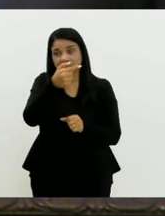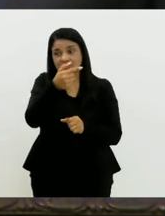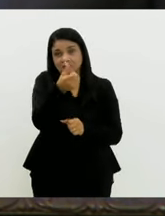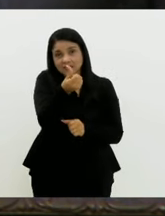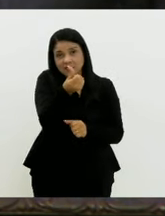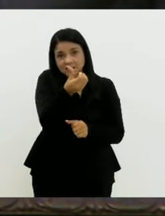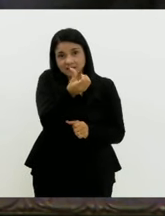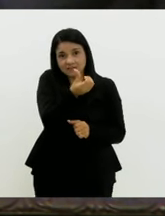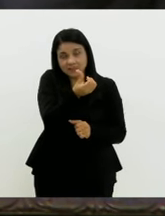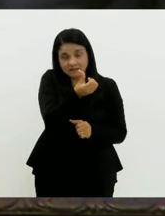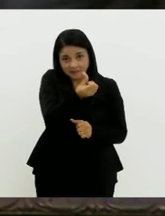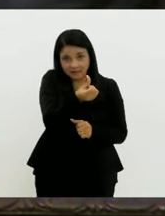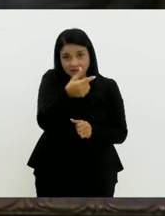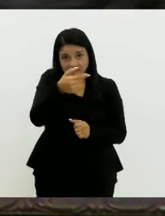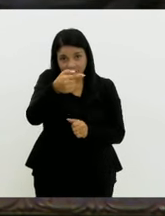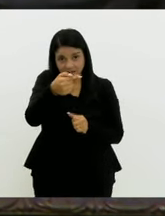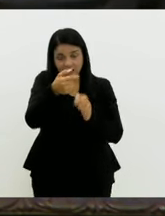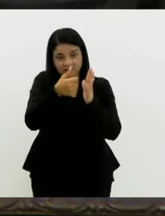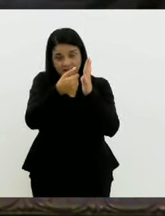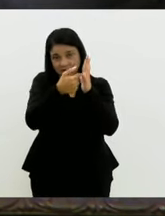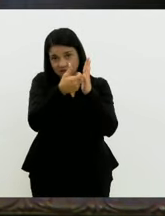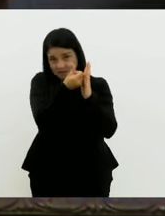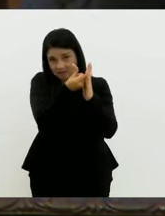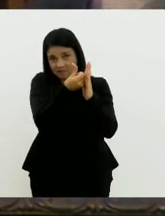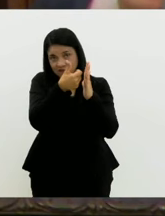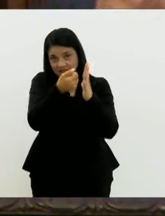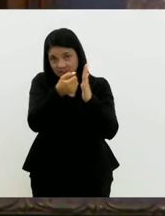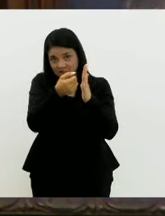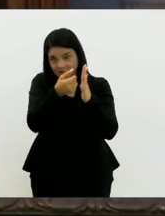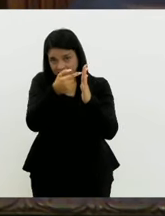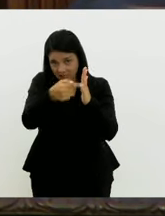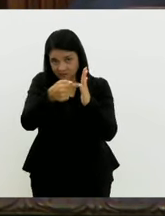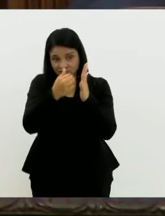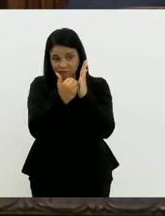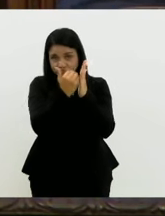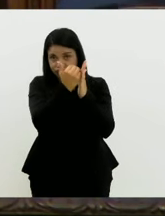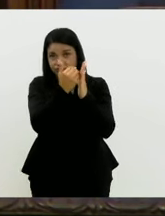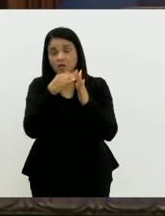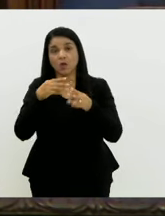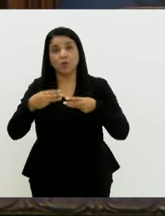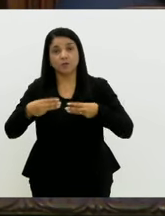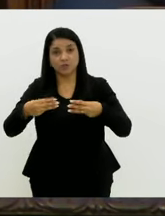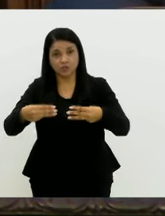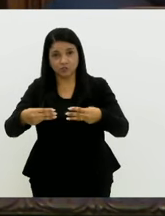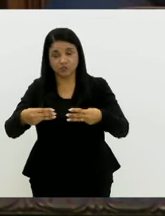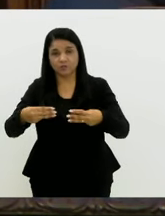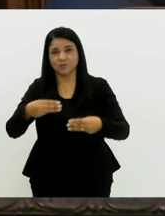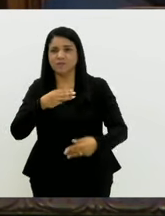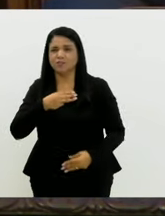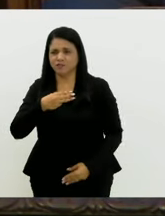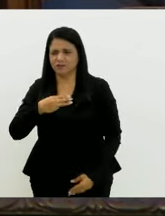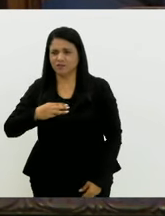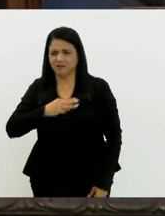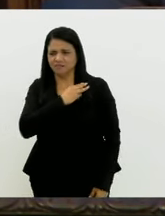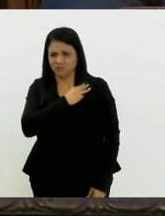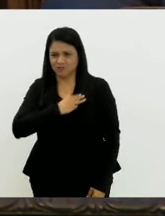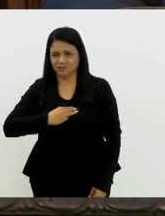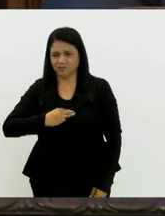E disse ao ministro Barroso, recentemente, que deixarei a minha